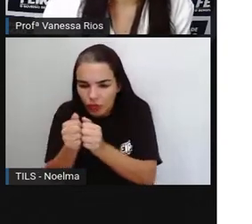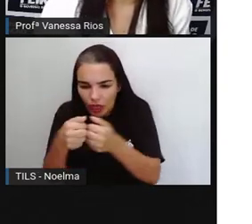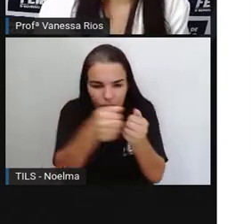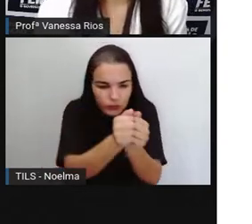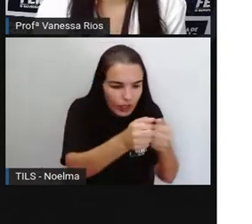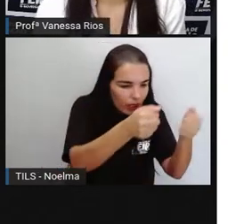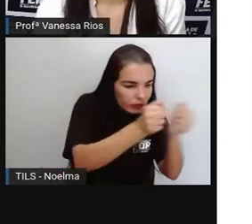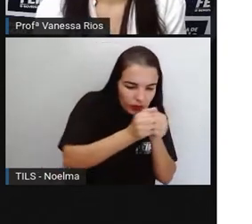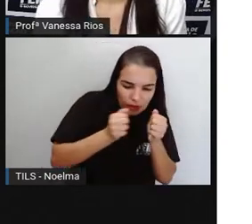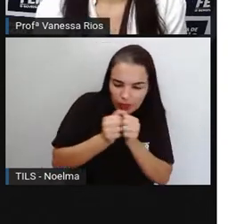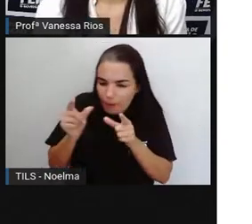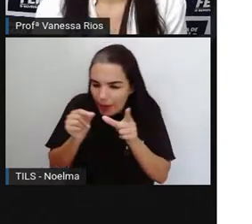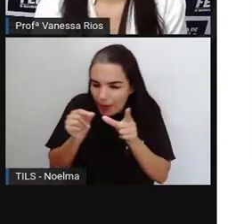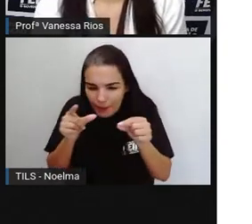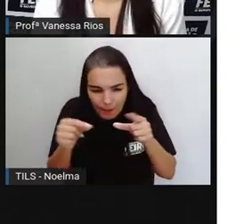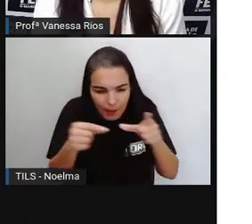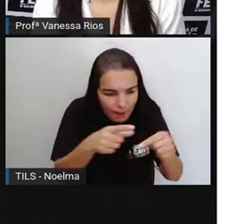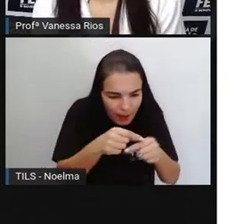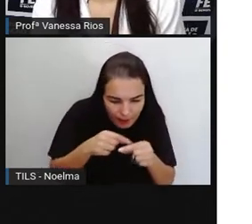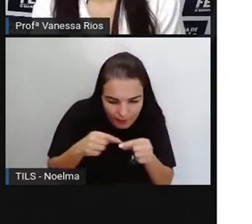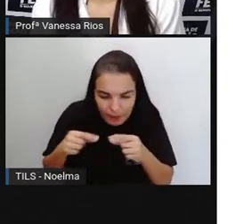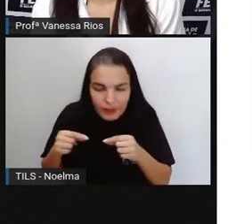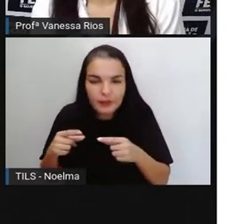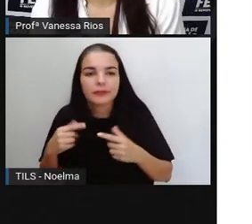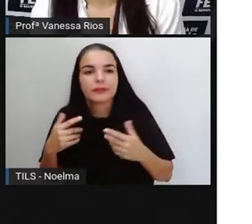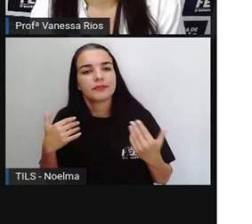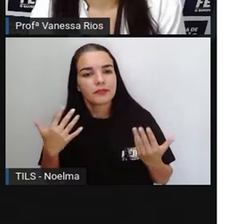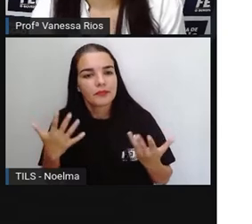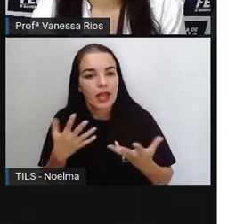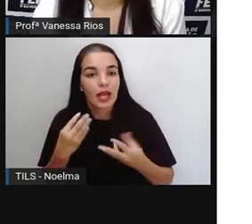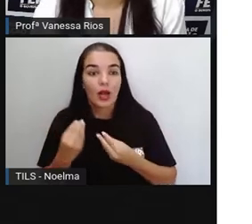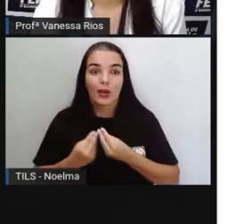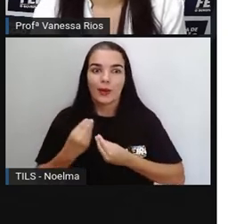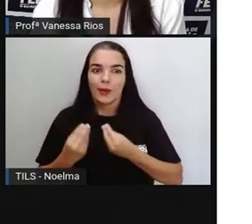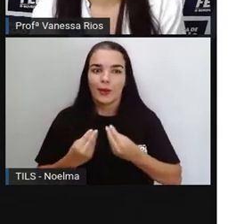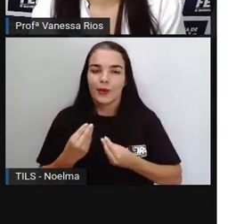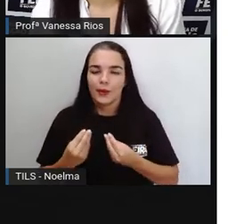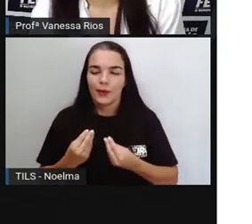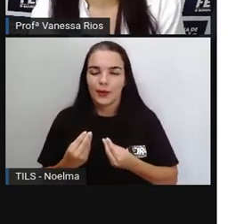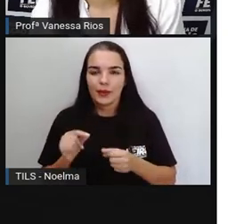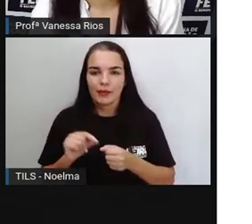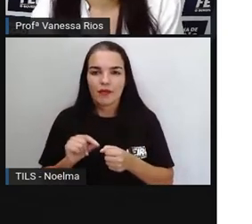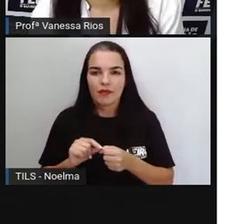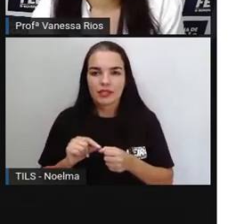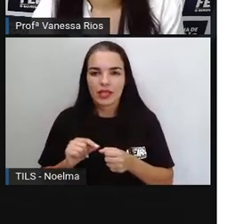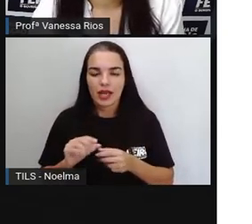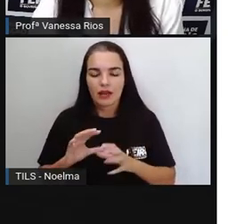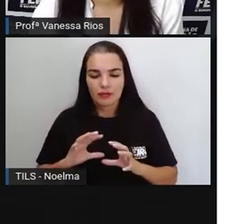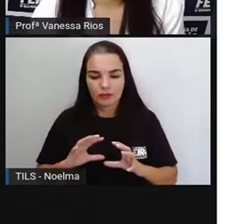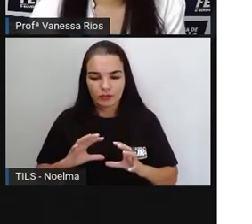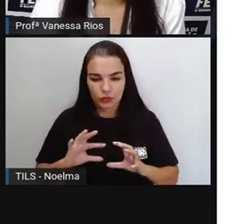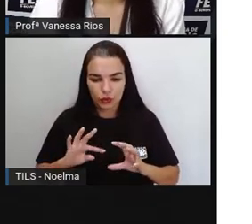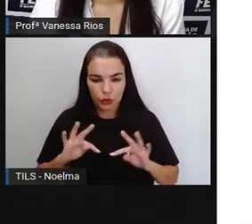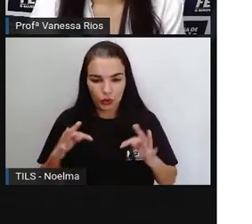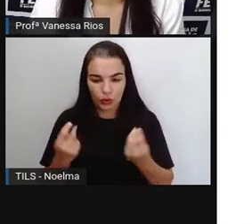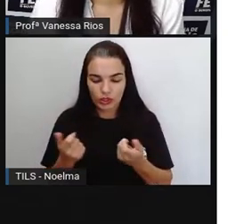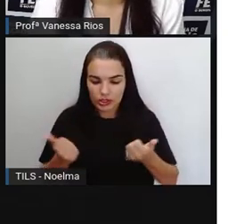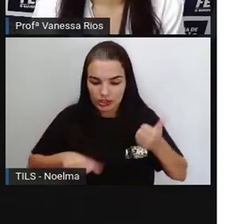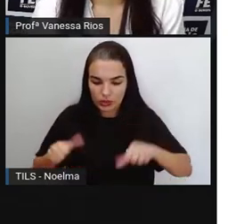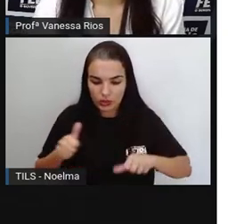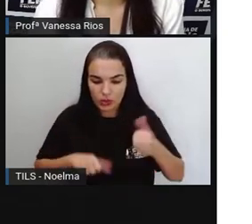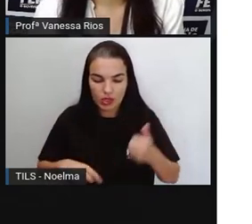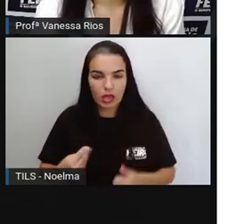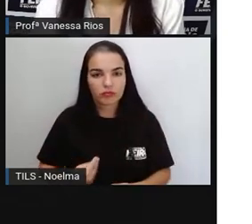átomo diferente ou átomos se juntando com átomos iguais para formar todas as substâncias